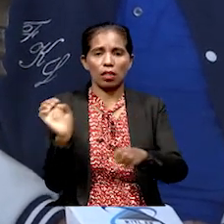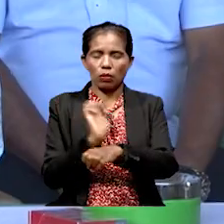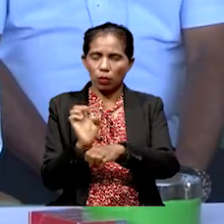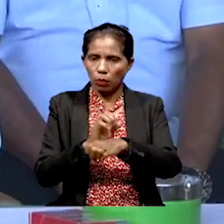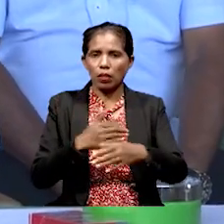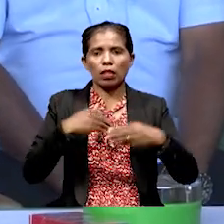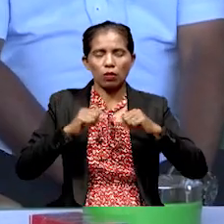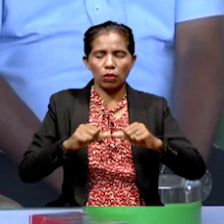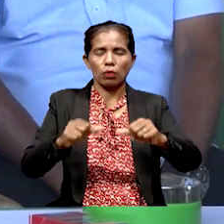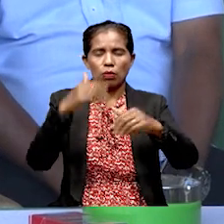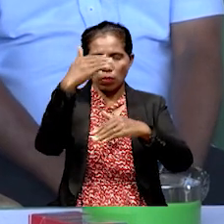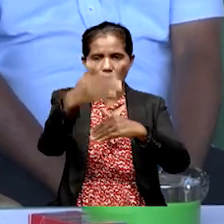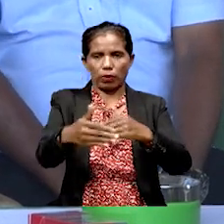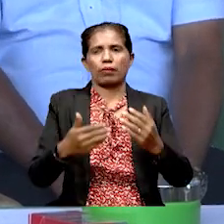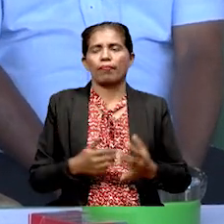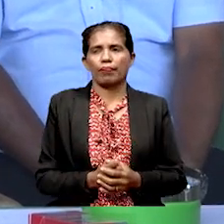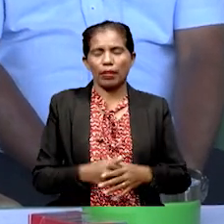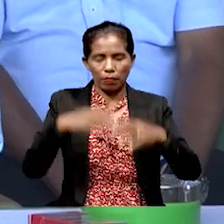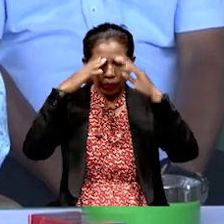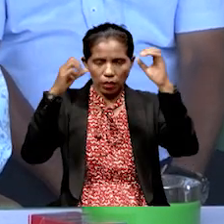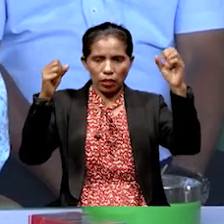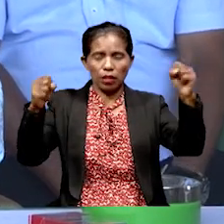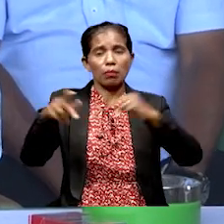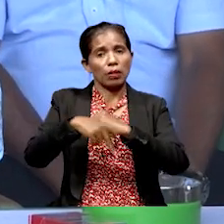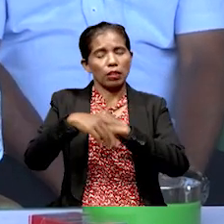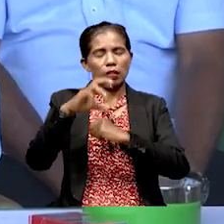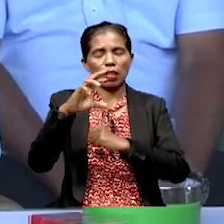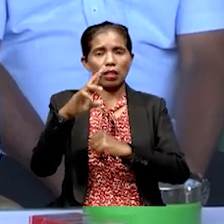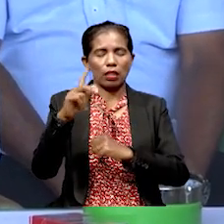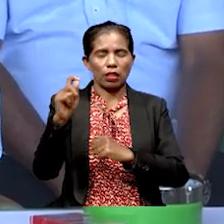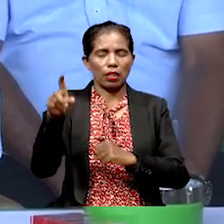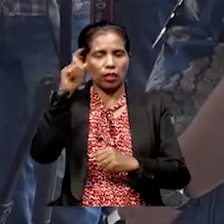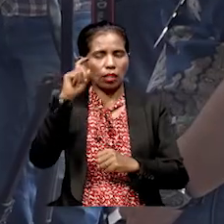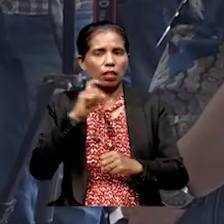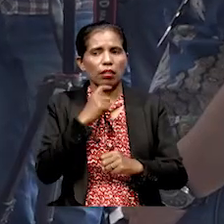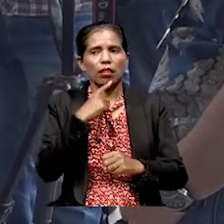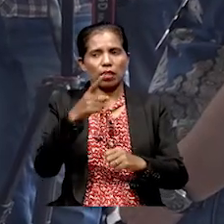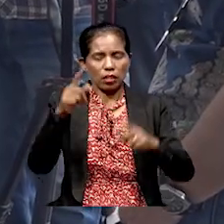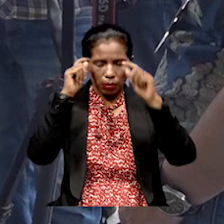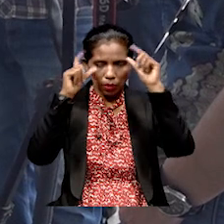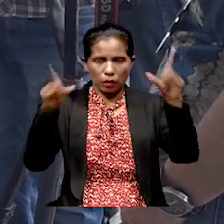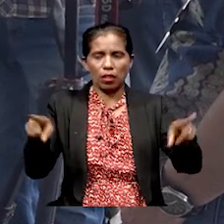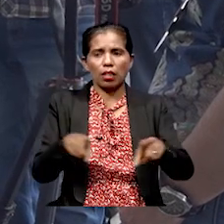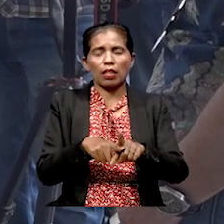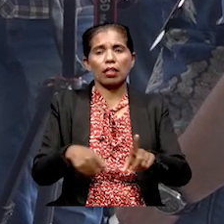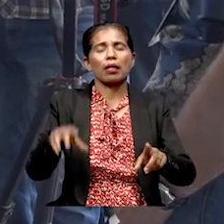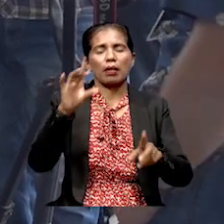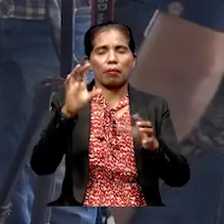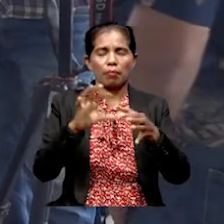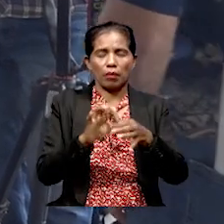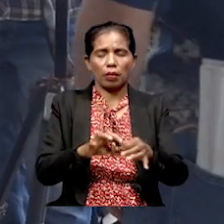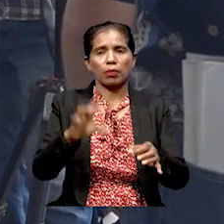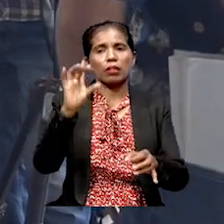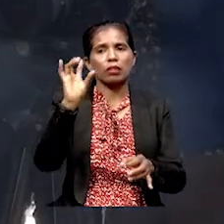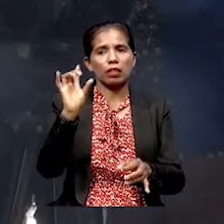bom. Presidente do Partido CNRT, Kaira Lasanana Guzmão, considera Timor-Leste evolução, voto e da banação membro G7 Plus, quando a democracia,